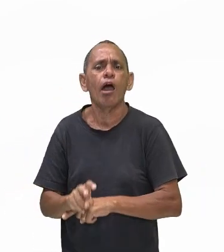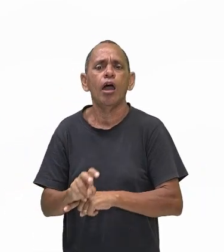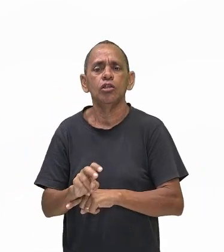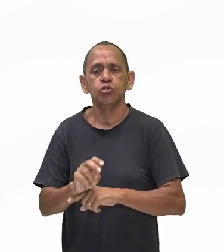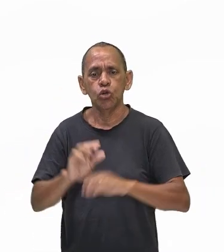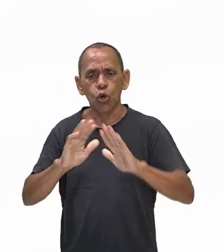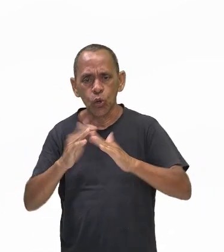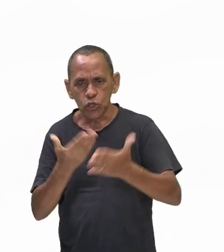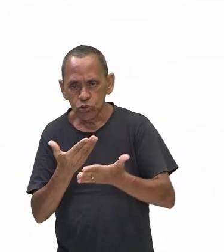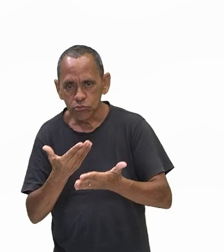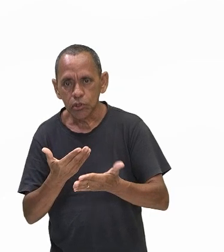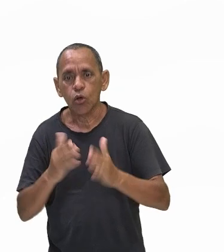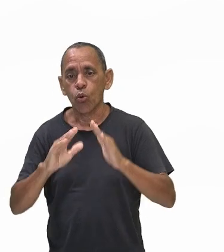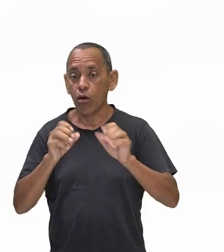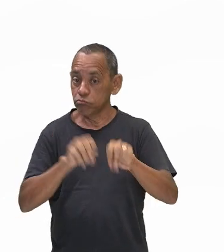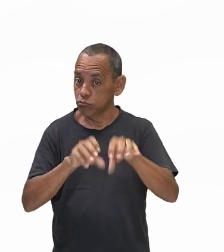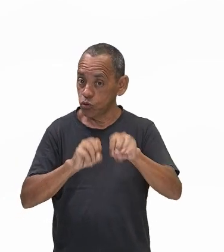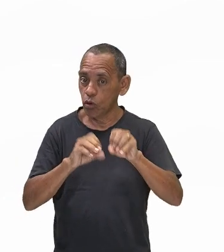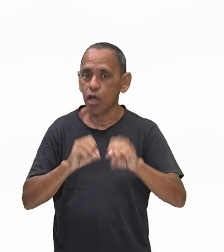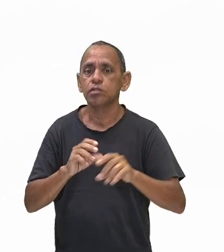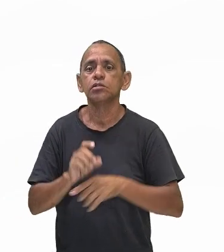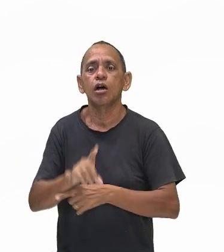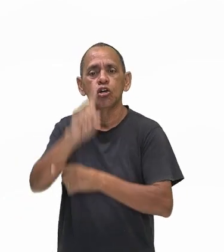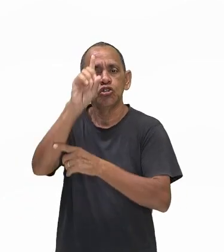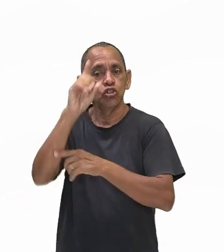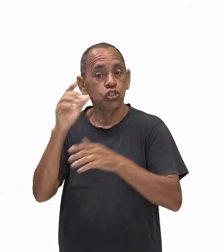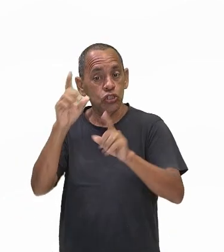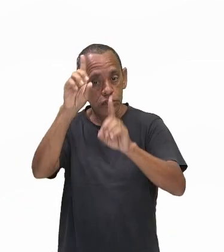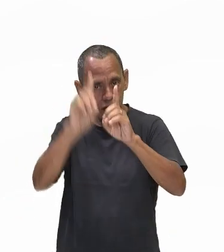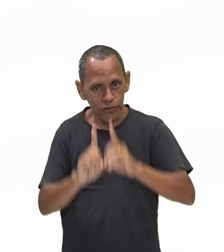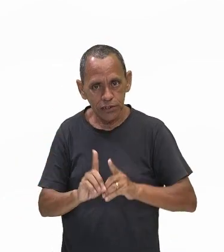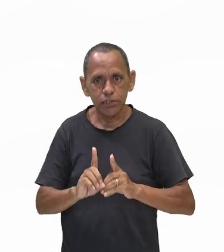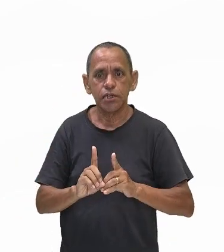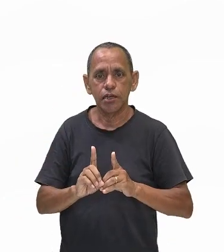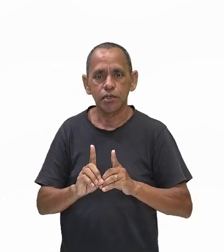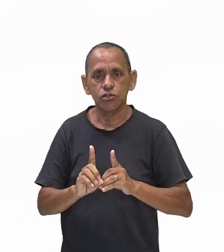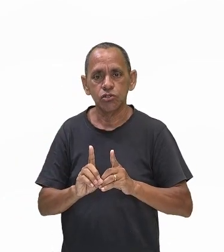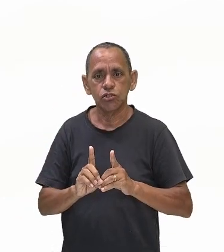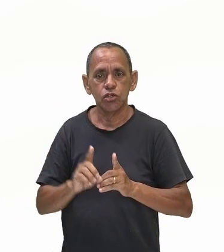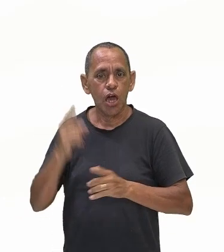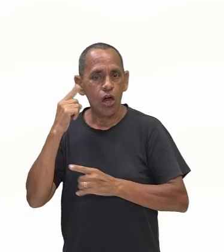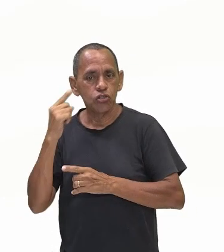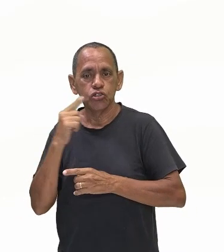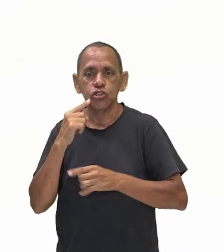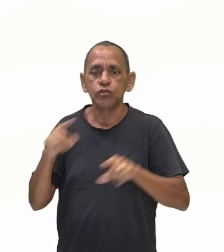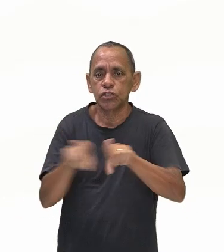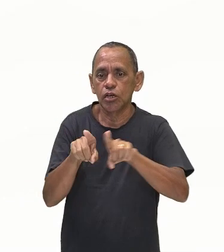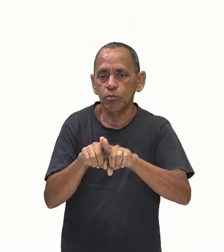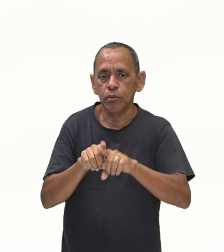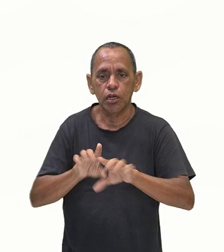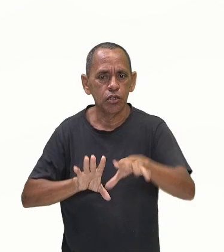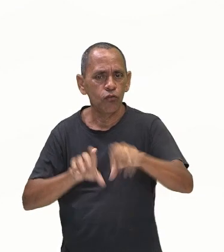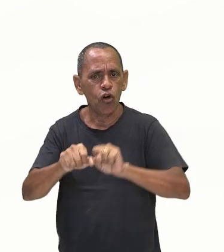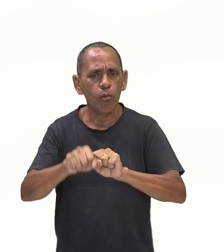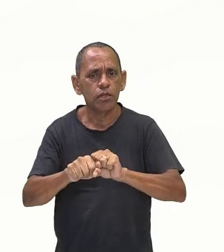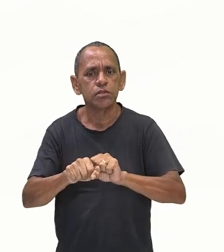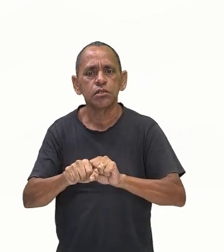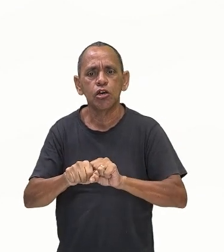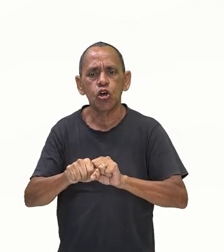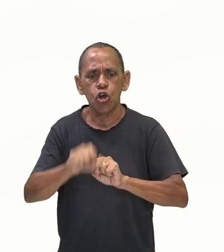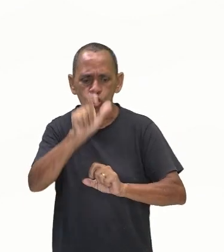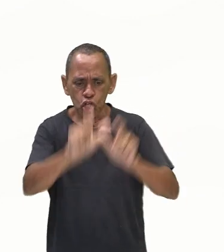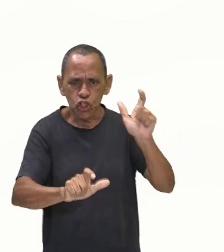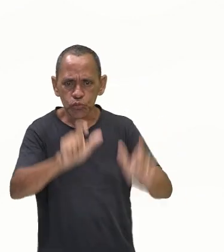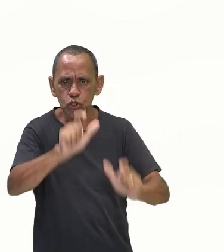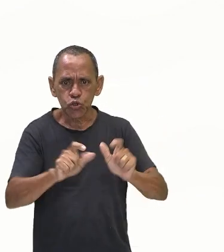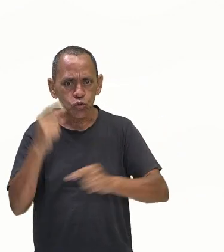deficientes auditivos mostra-se como um dos desafios à consolidação dessa formação. Então, perceba que, de fato,